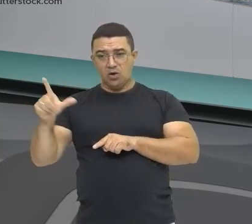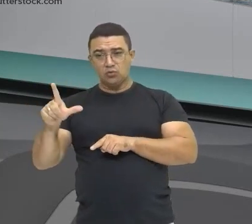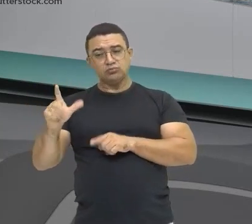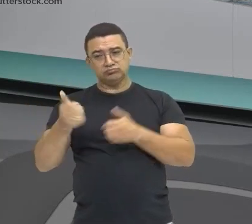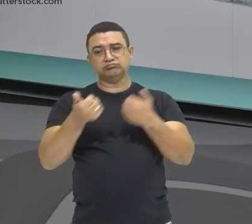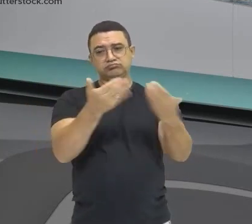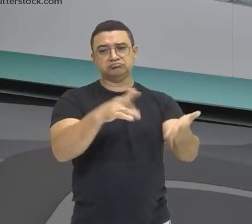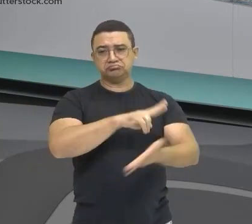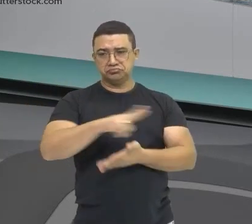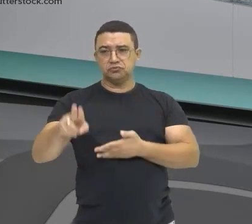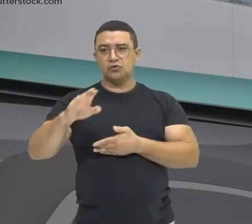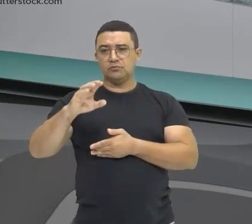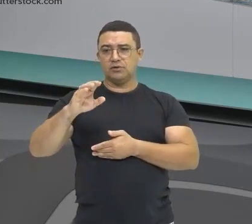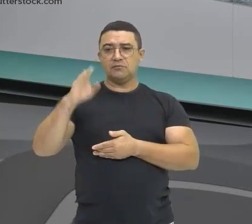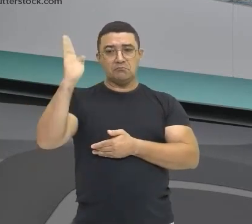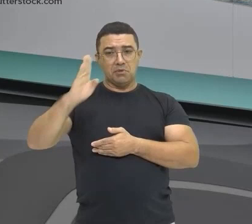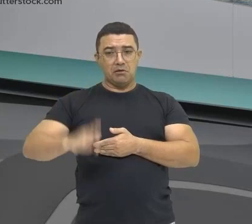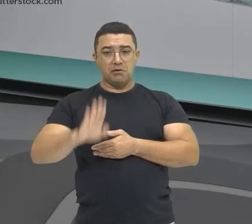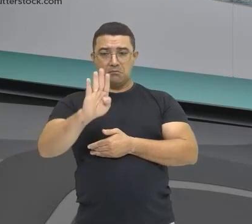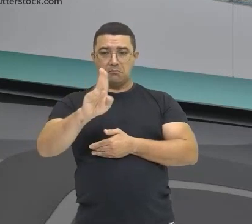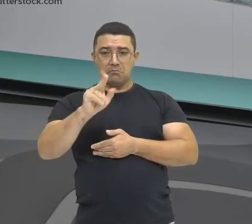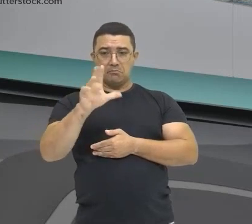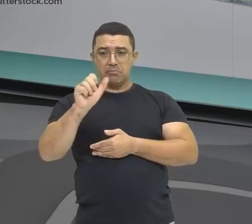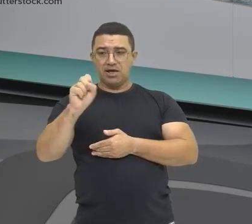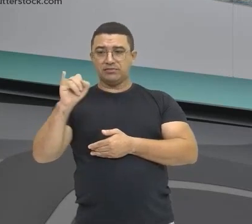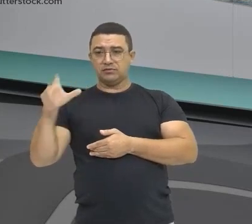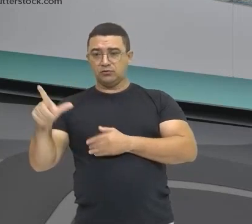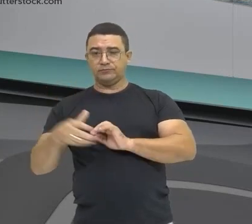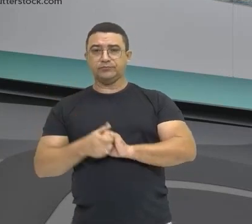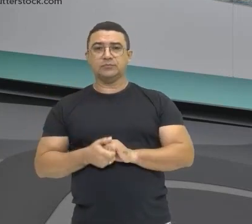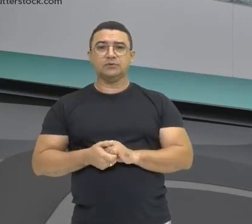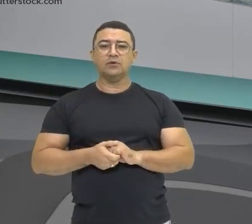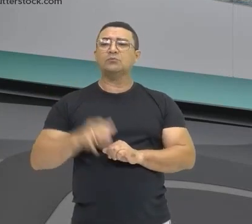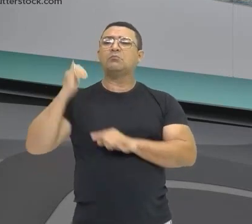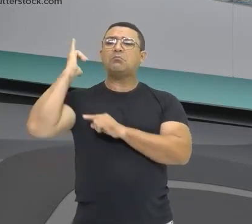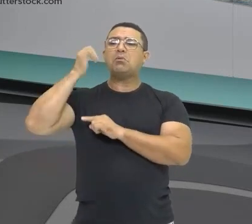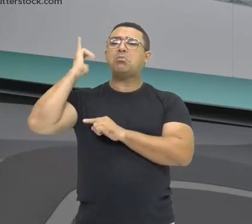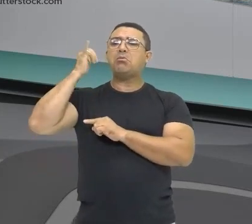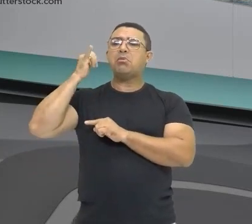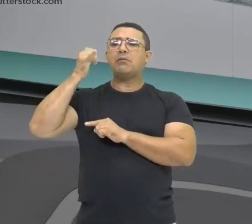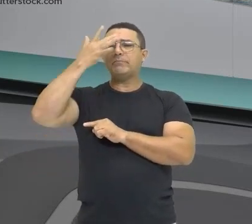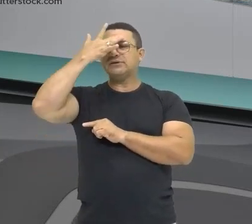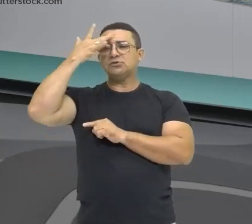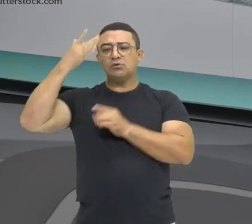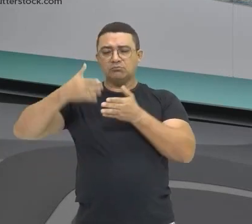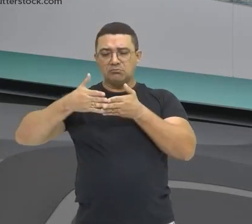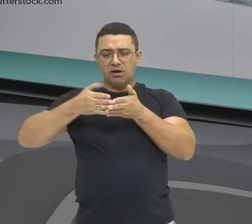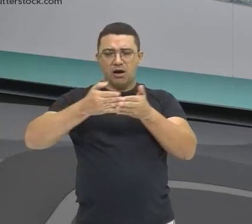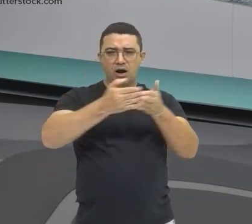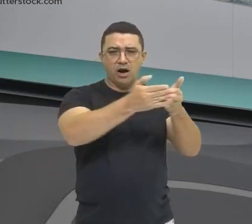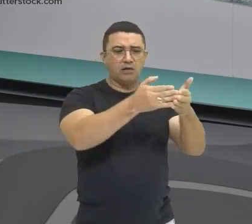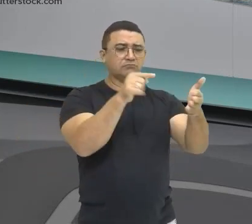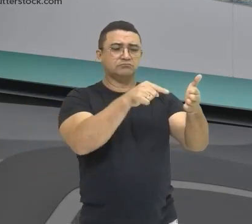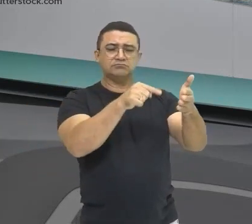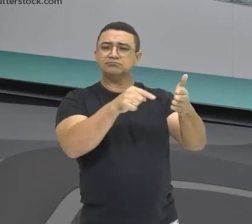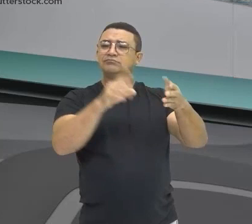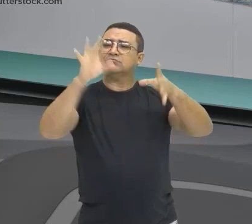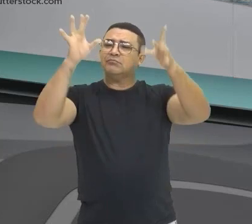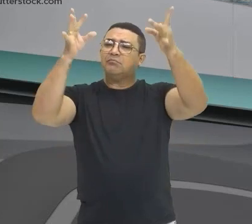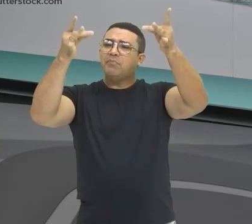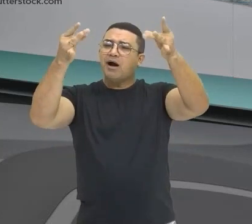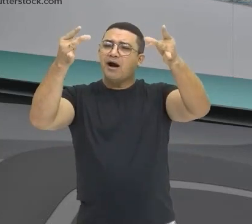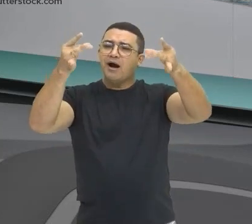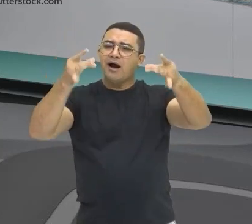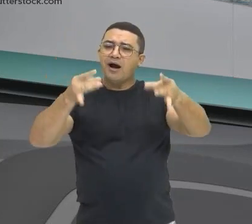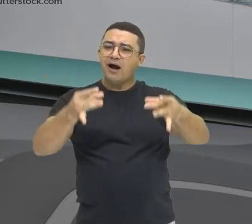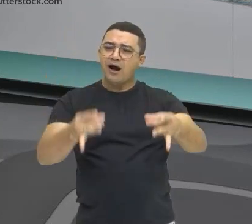tarefa desses viajantes, desses navegantes, desses cronistas, era exatamente o quê? Descrever. E